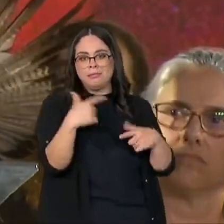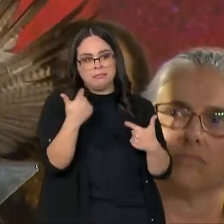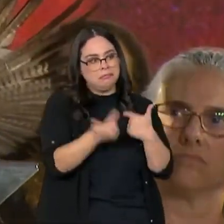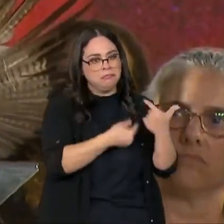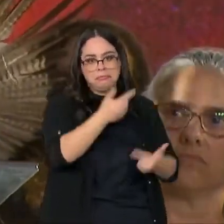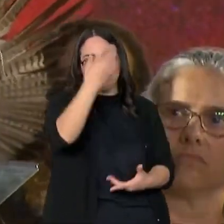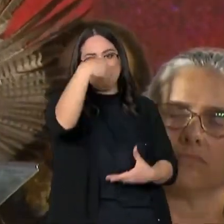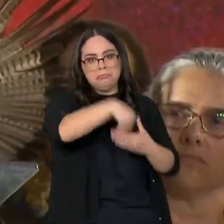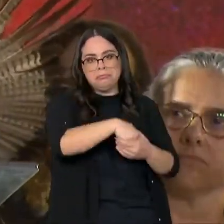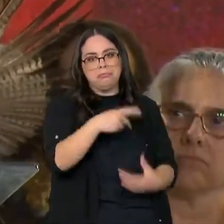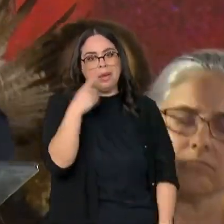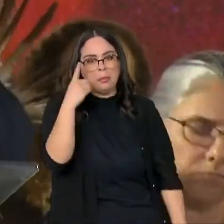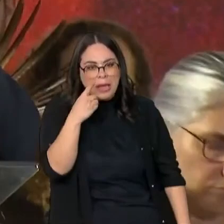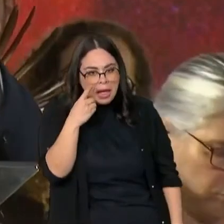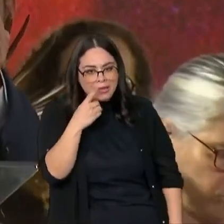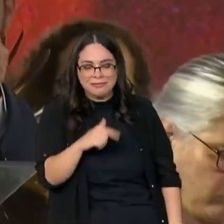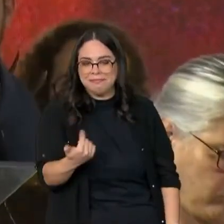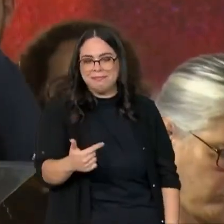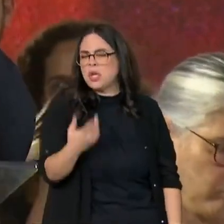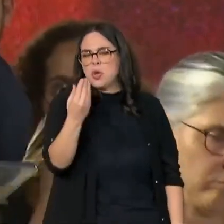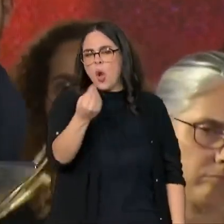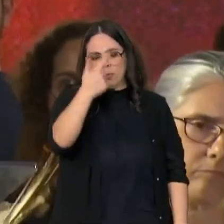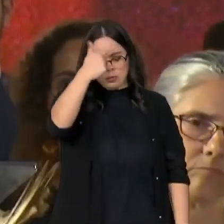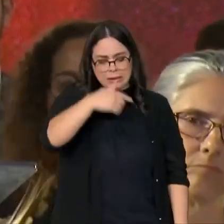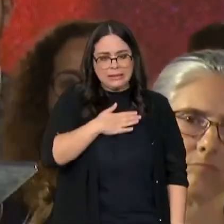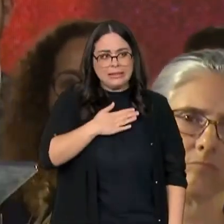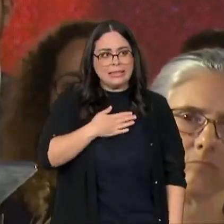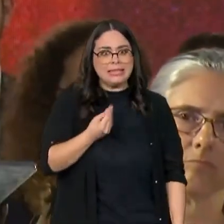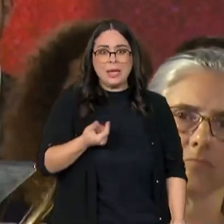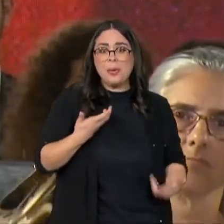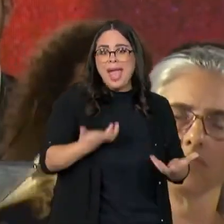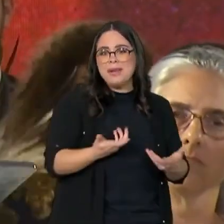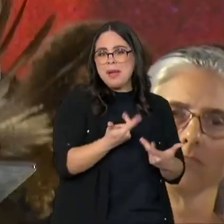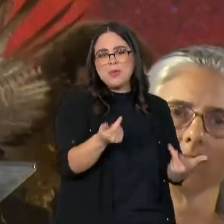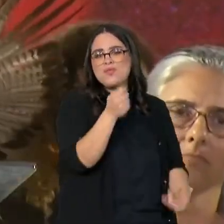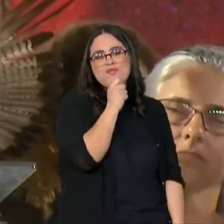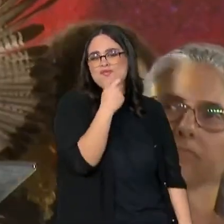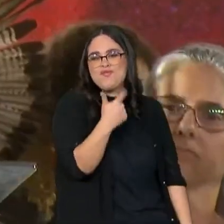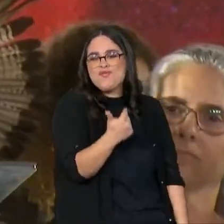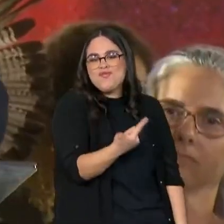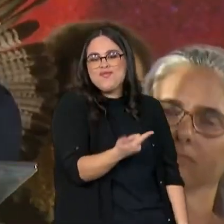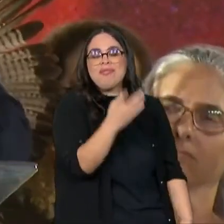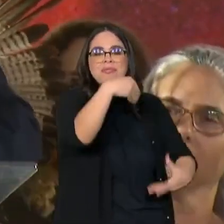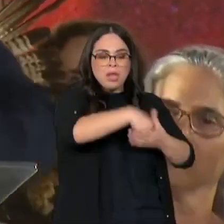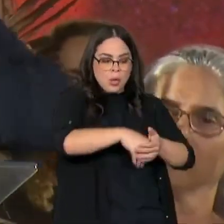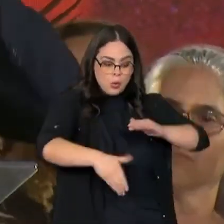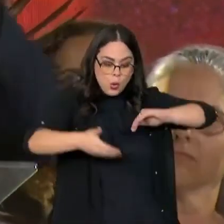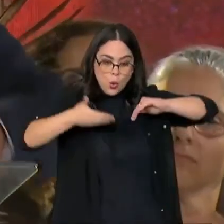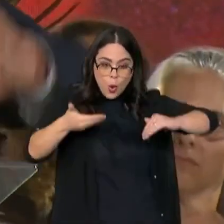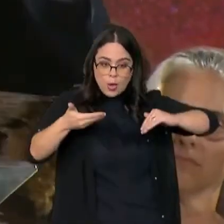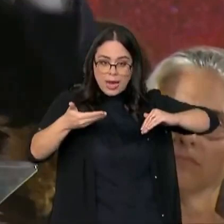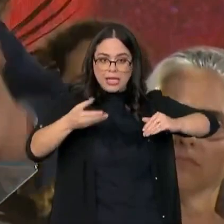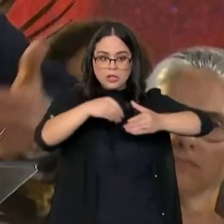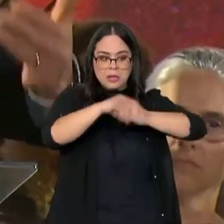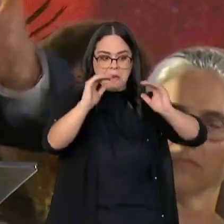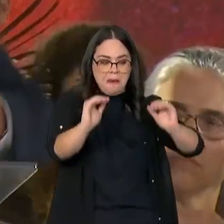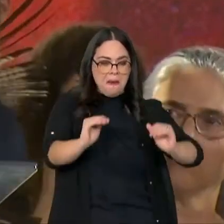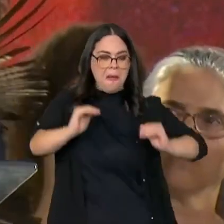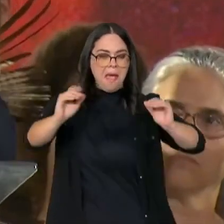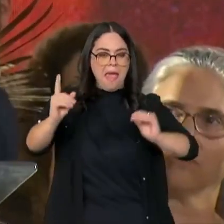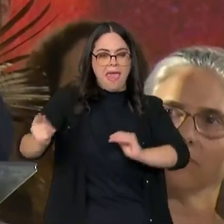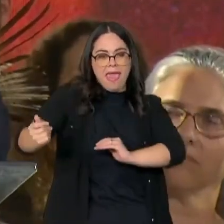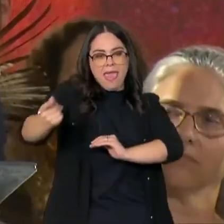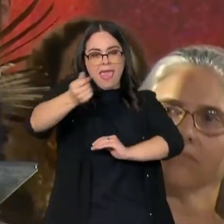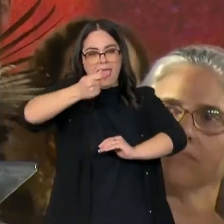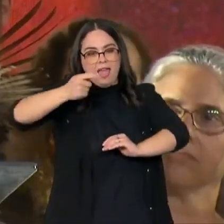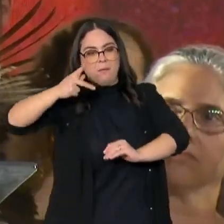trabalhador deputado. Como é que eu poderia querer que um Congresso feito pela elite política desse